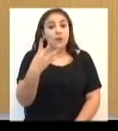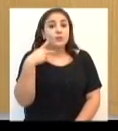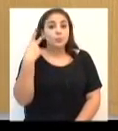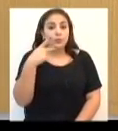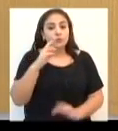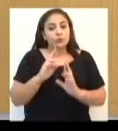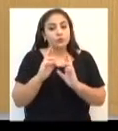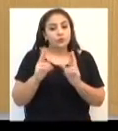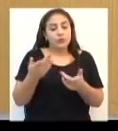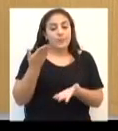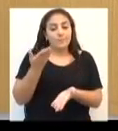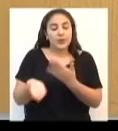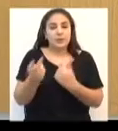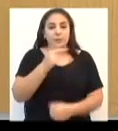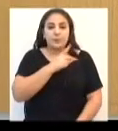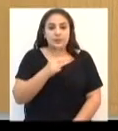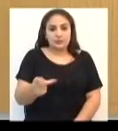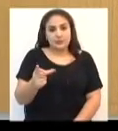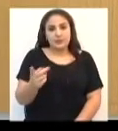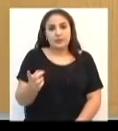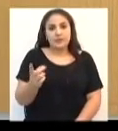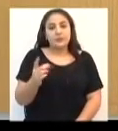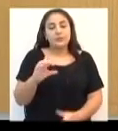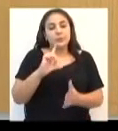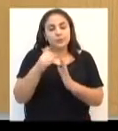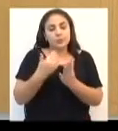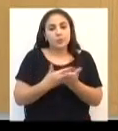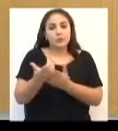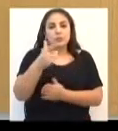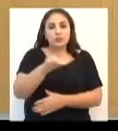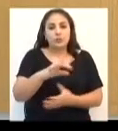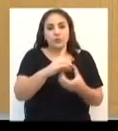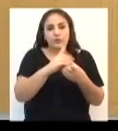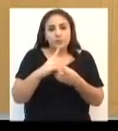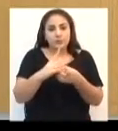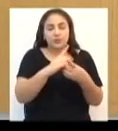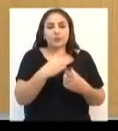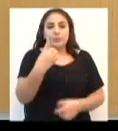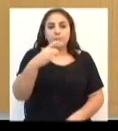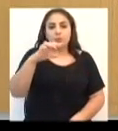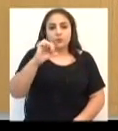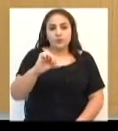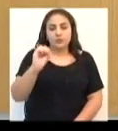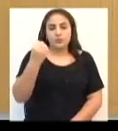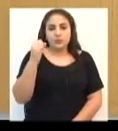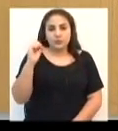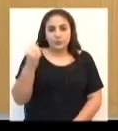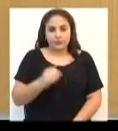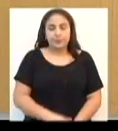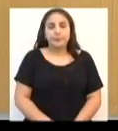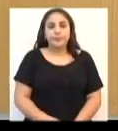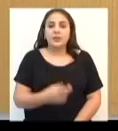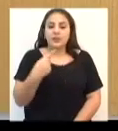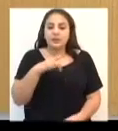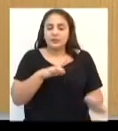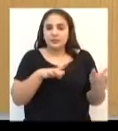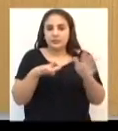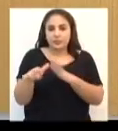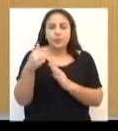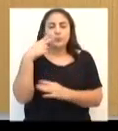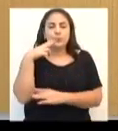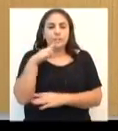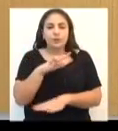a presidência desde a redemocratização brasileira em 1988. Ainda nesta semana,